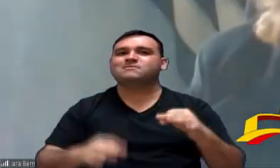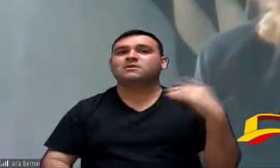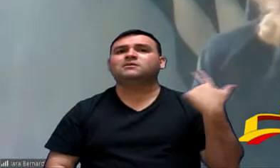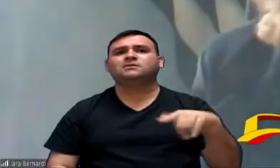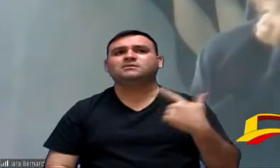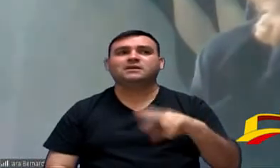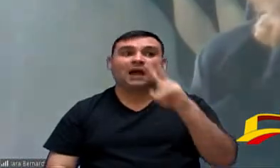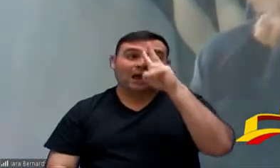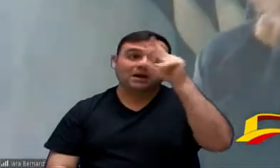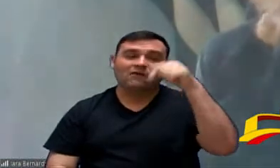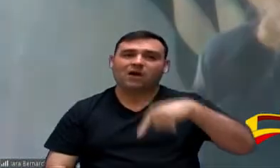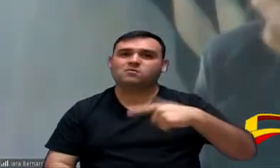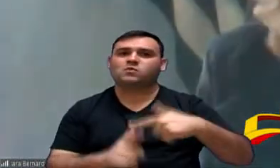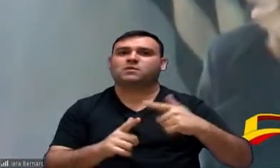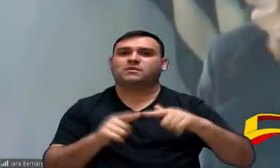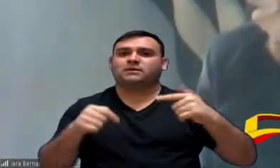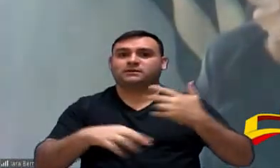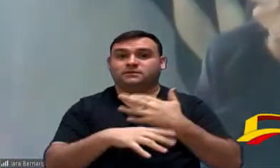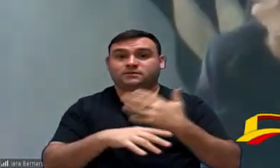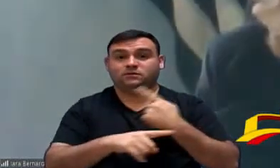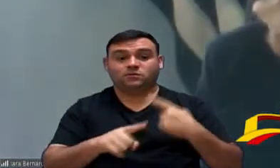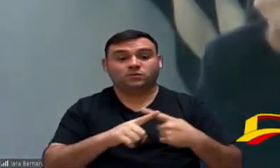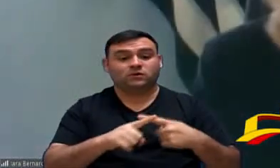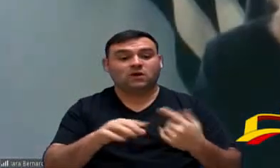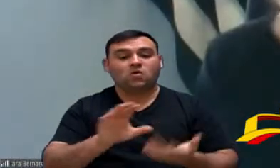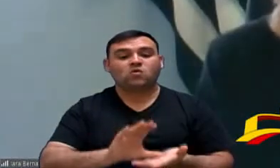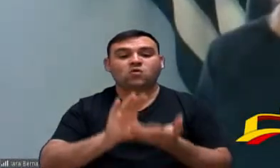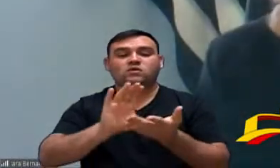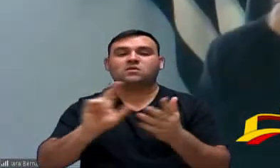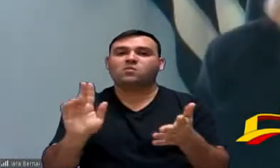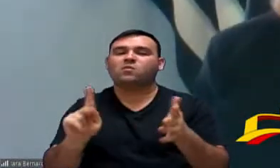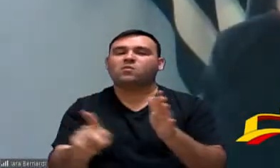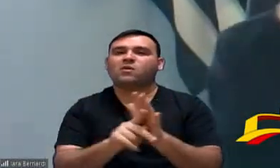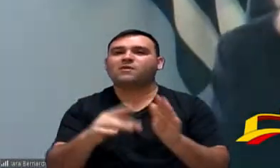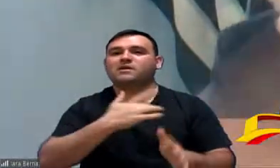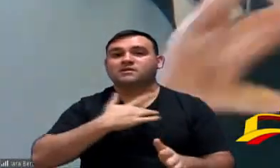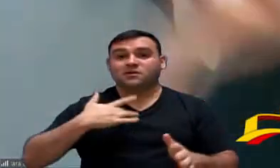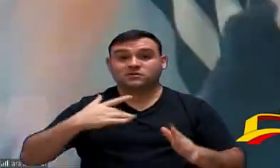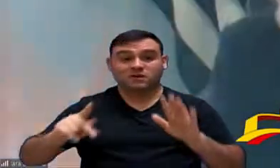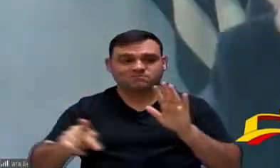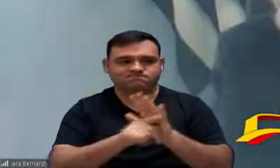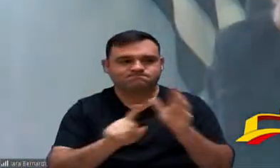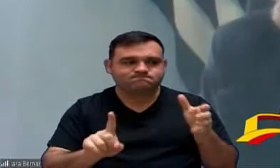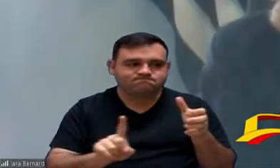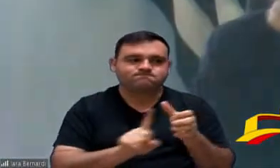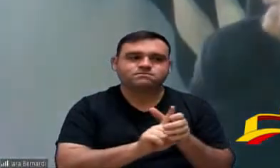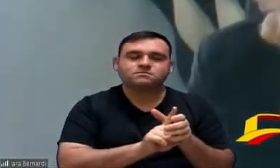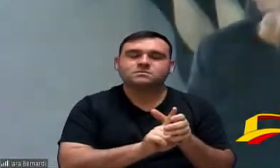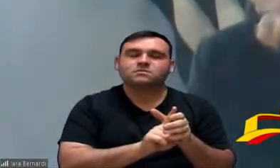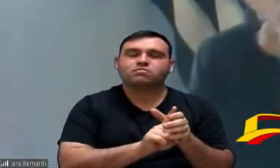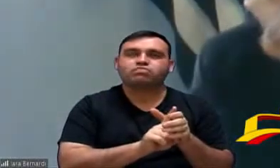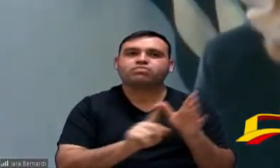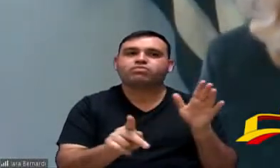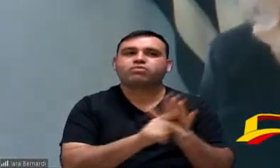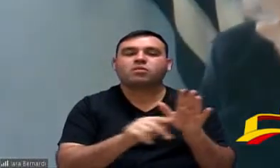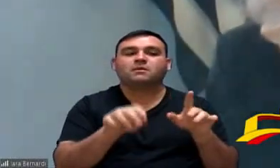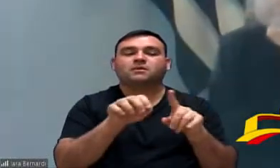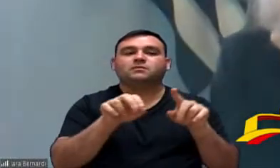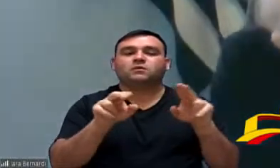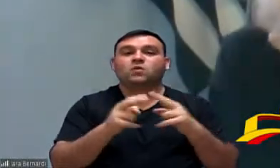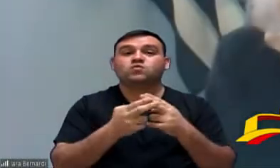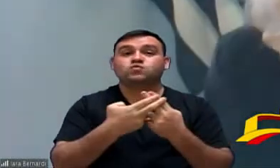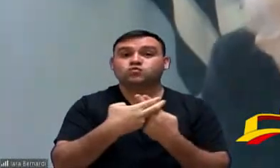grave para a cidade, porque o Conselho Municipal de Saúde, por exemplo, faz parte do sistema do